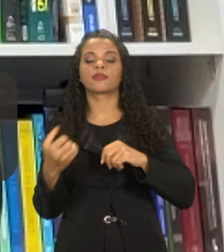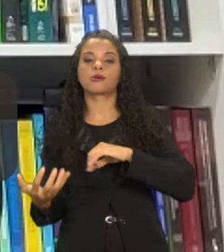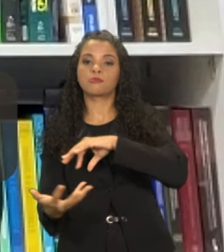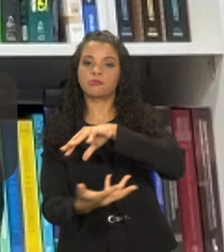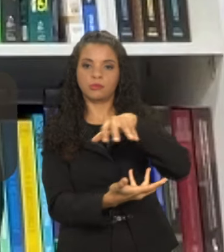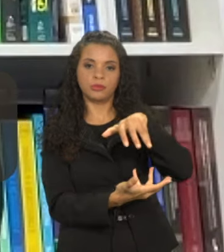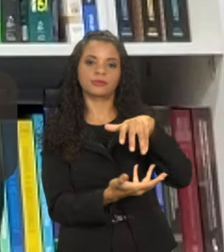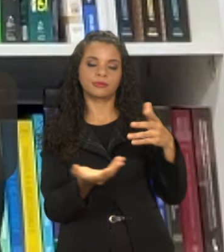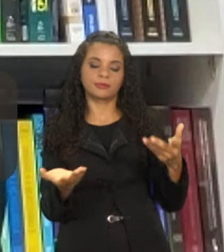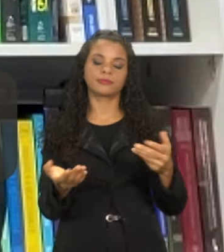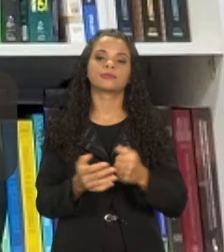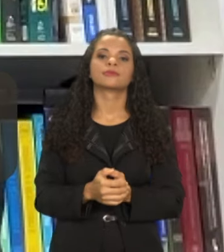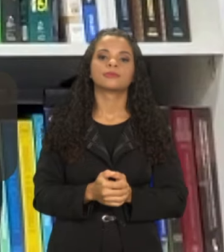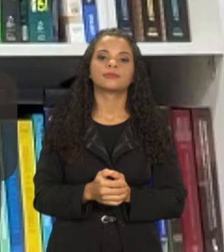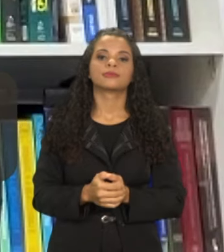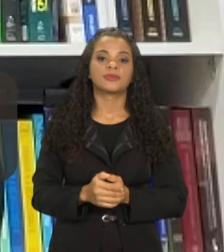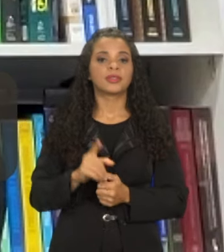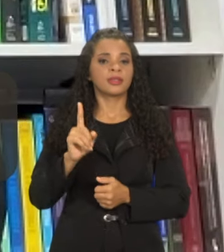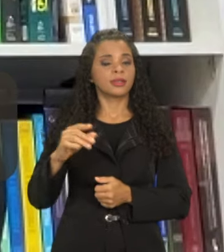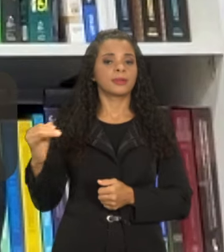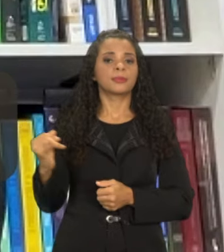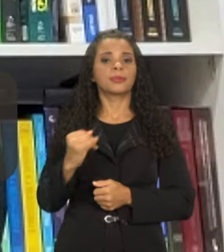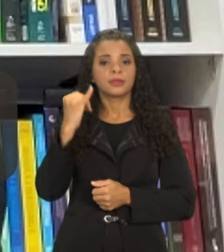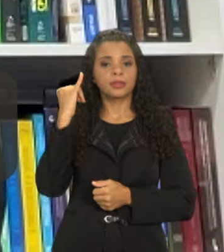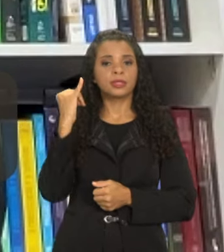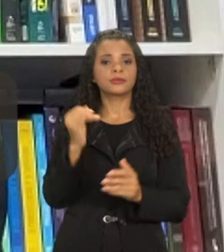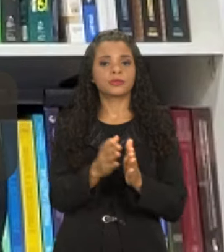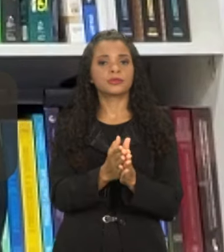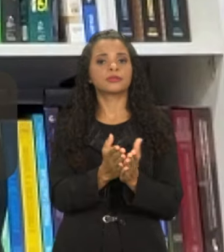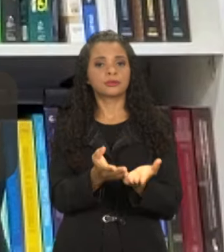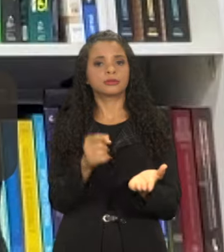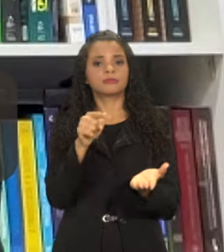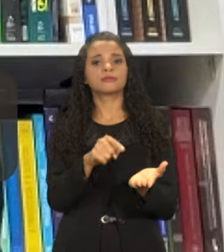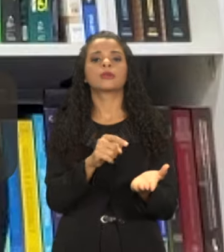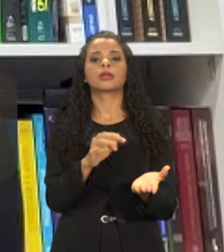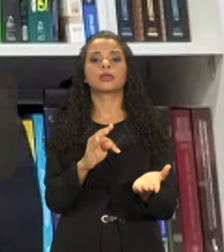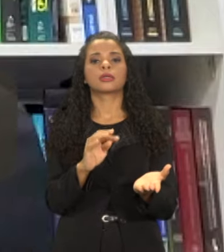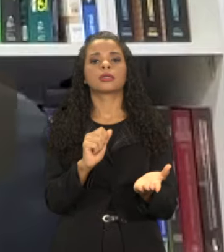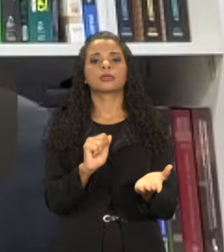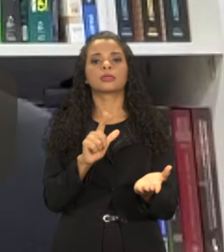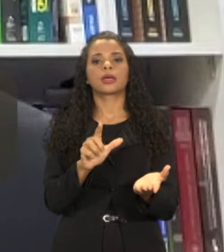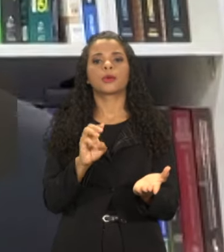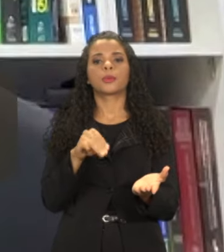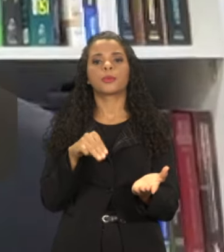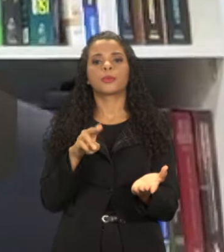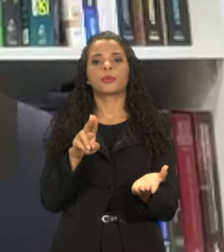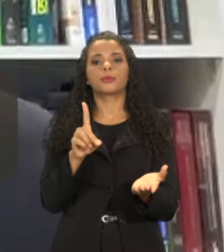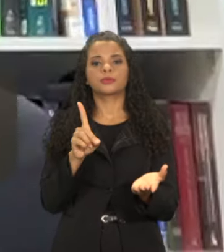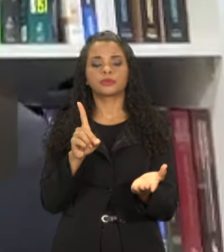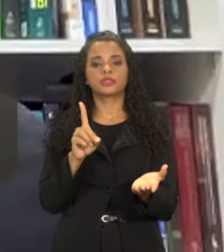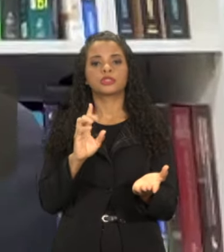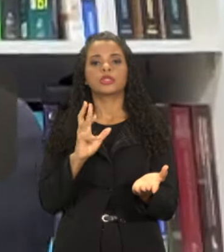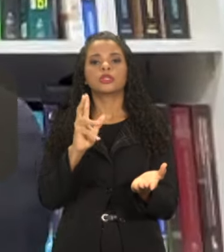Inclusive, está no Talmud que todos os mandamentos do judaísmo